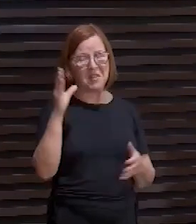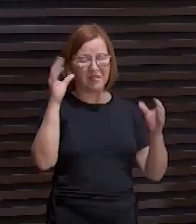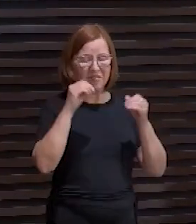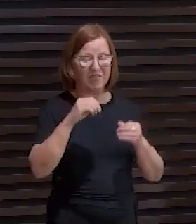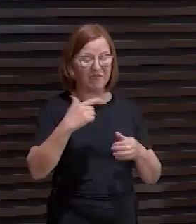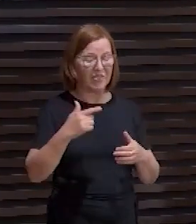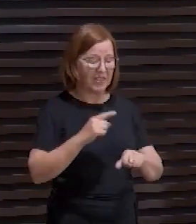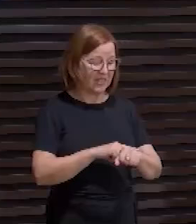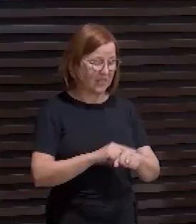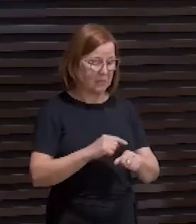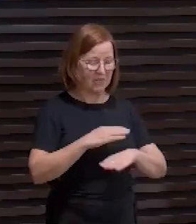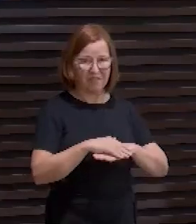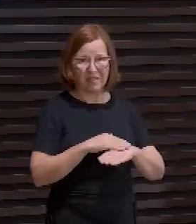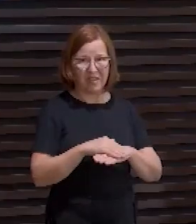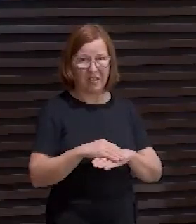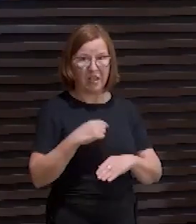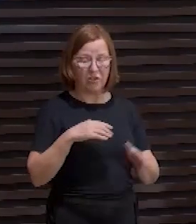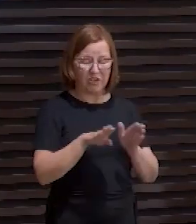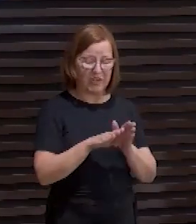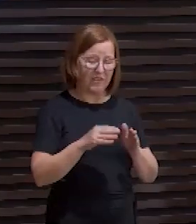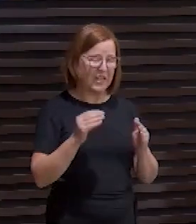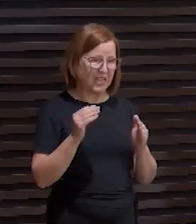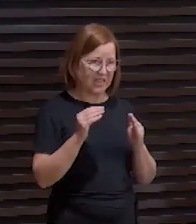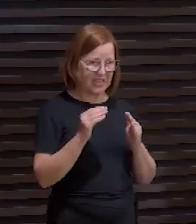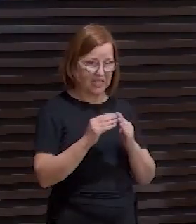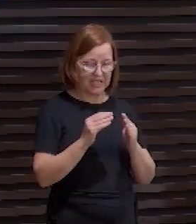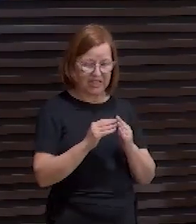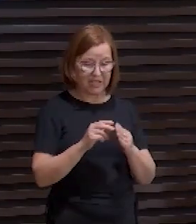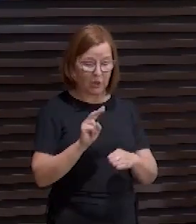Eu chegava em casa, cuidava da Lara, ela dando mamar para a Júlia.